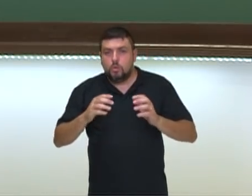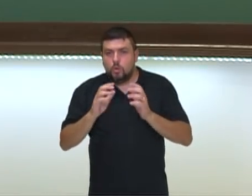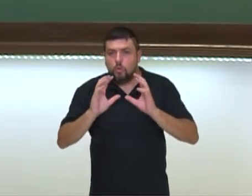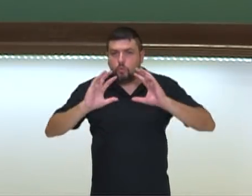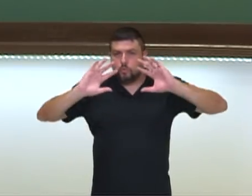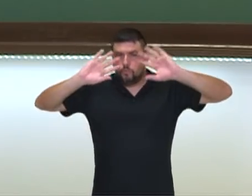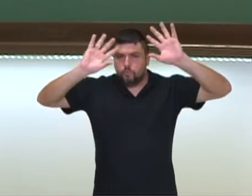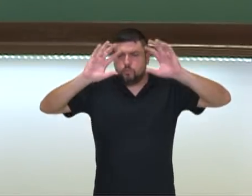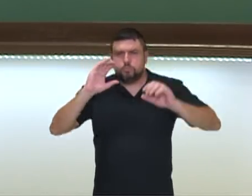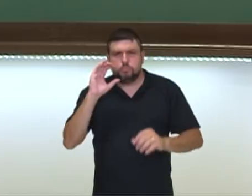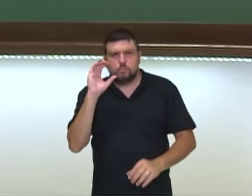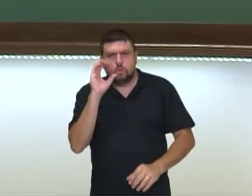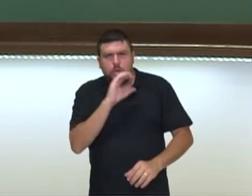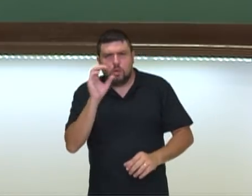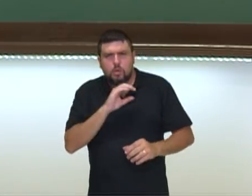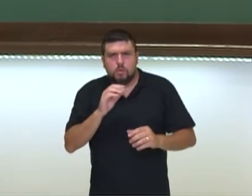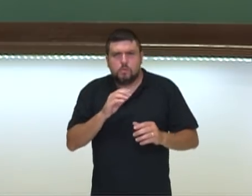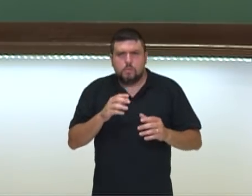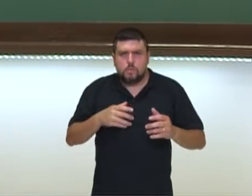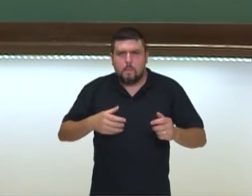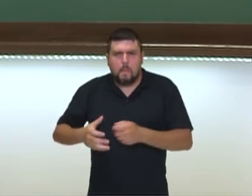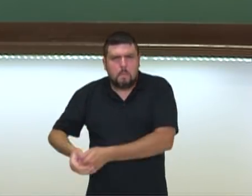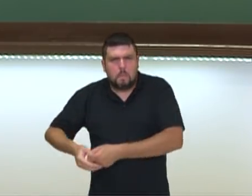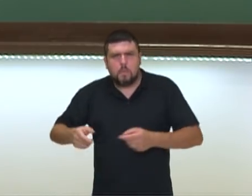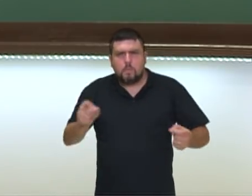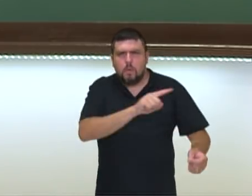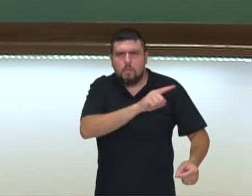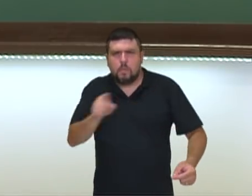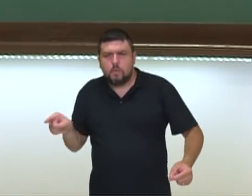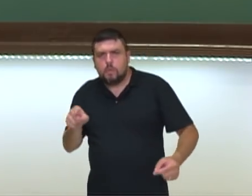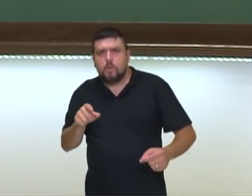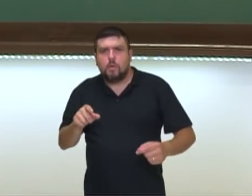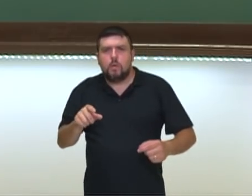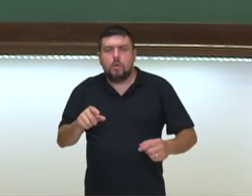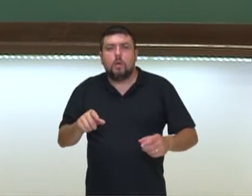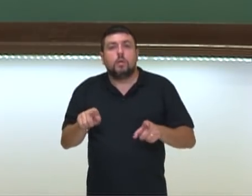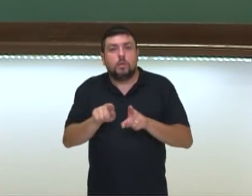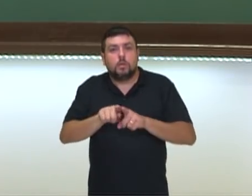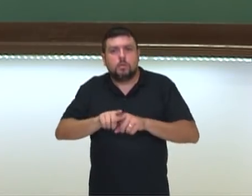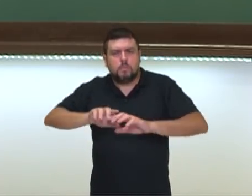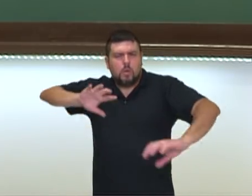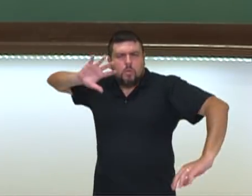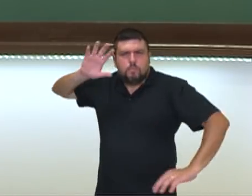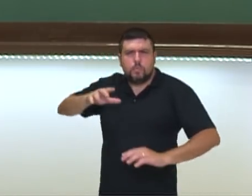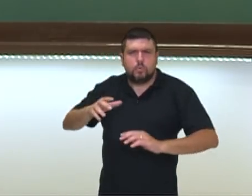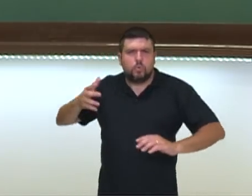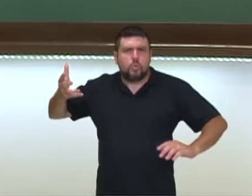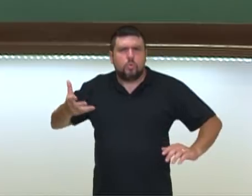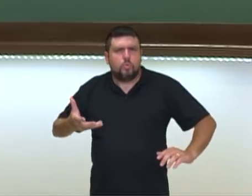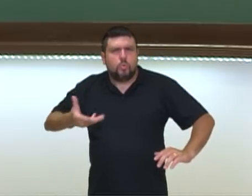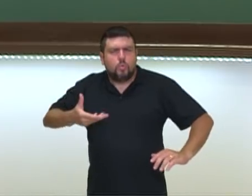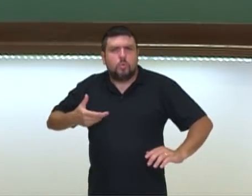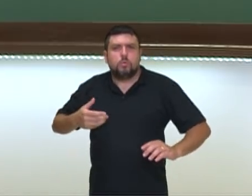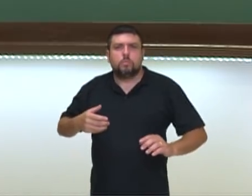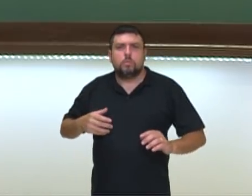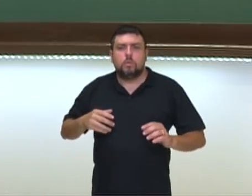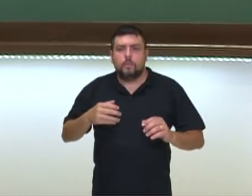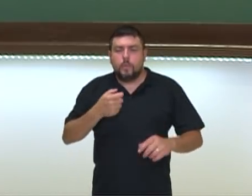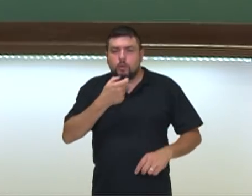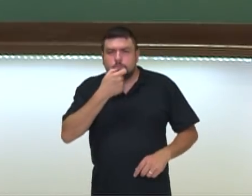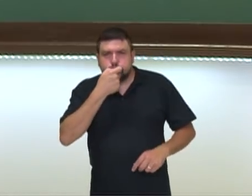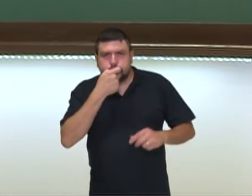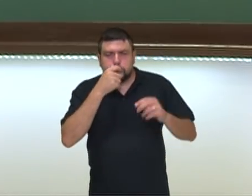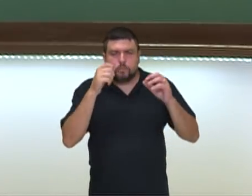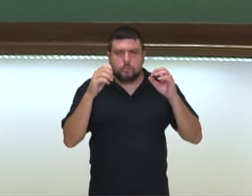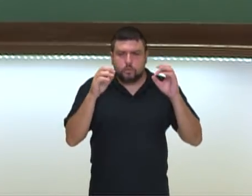rápido e a bola se movimenta em alta velocidade, o próprio árbitro que está ali acompanhando, muitas vezes ele não consegue ter plena